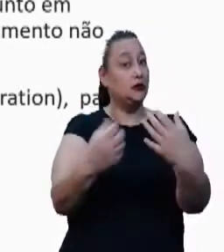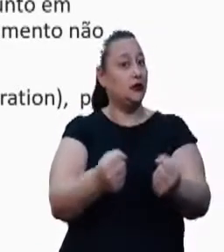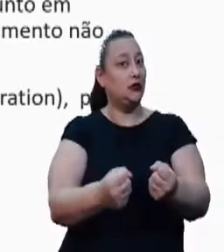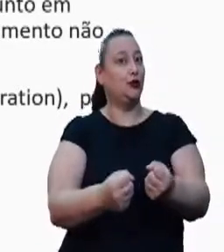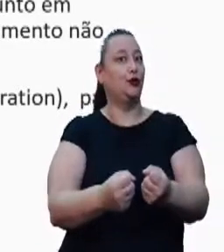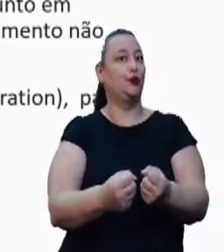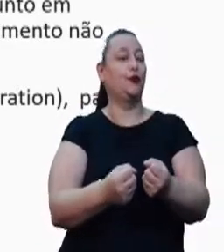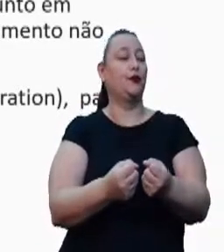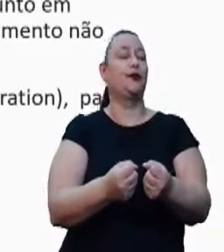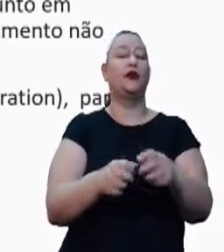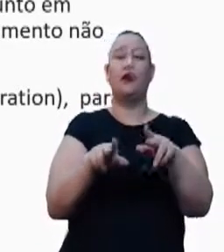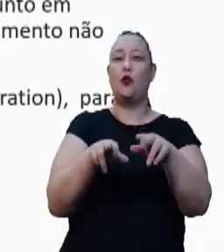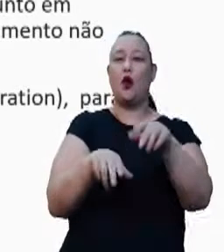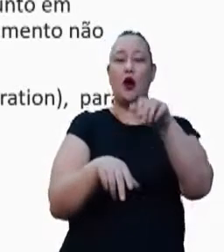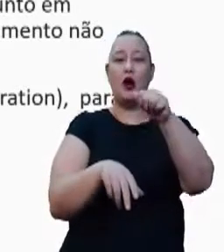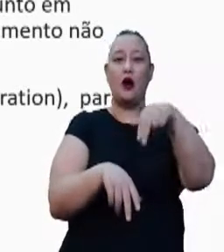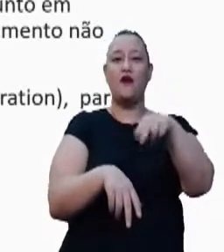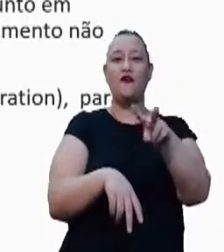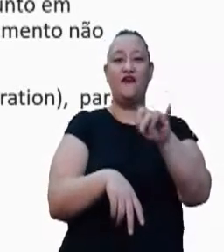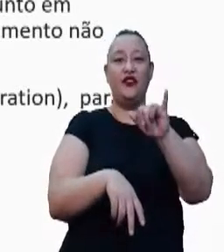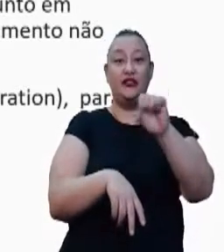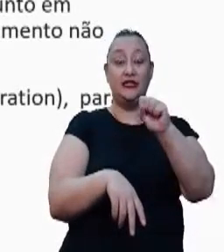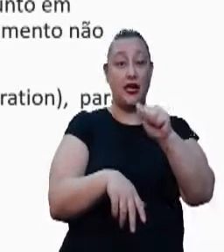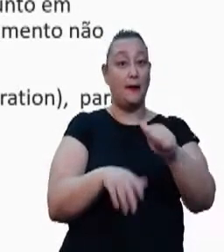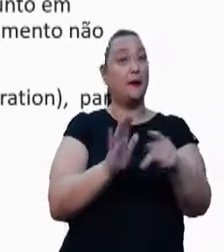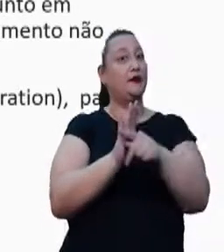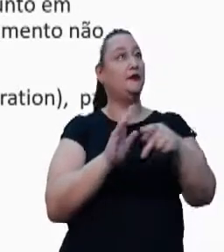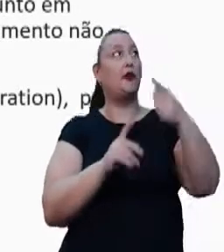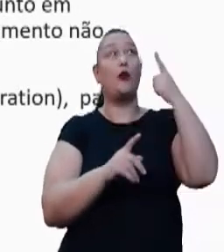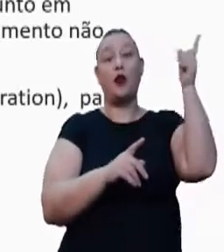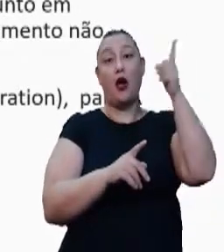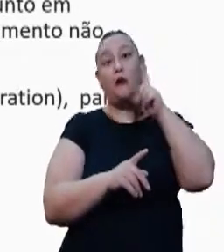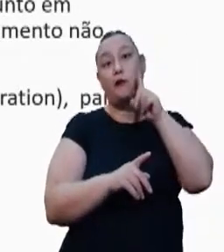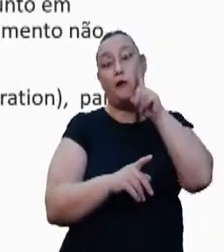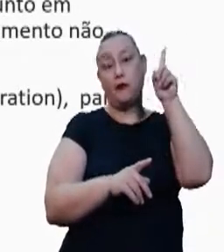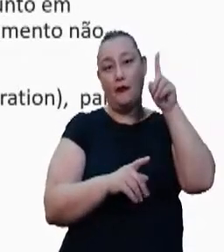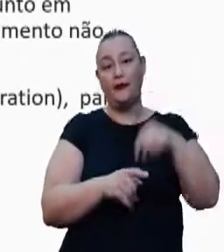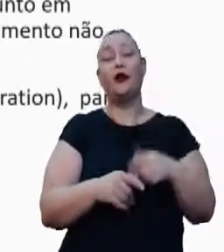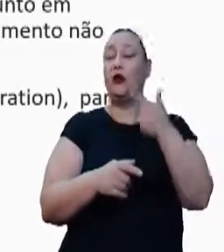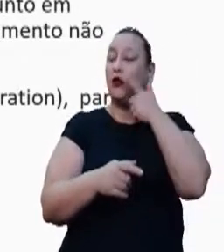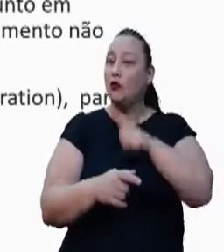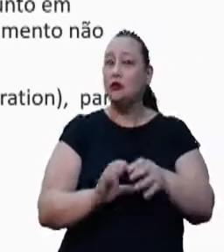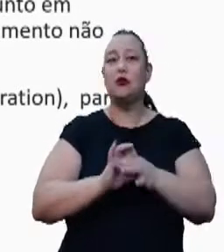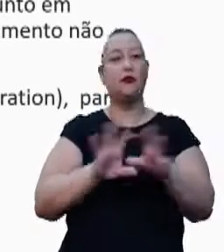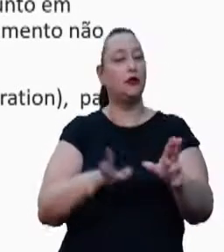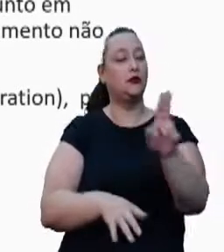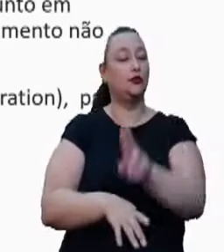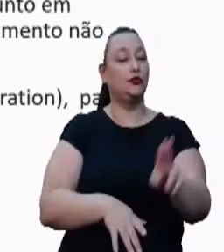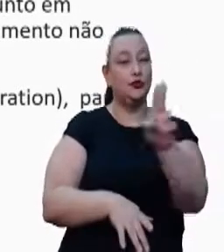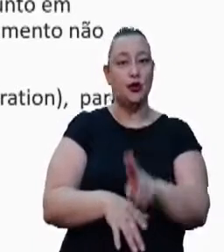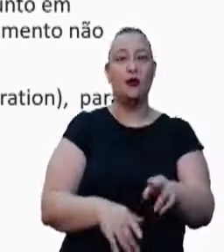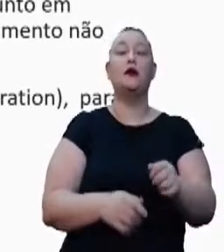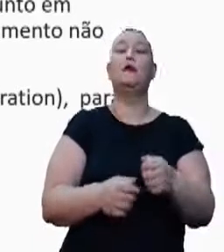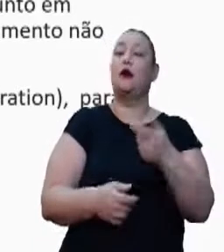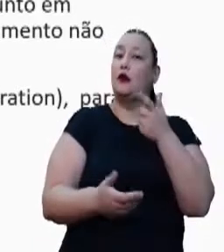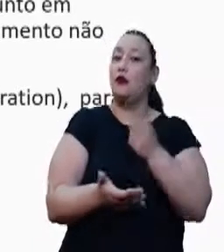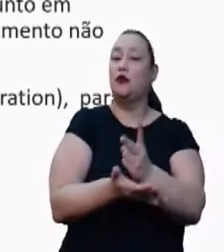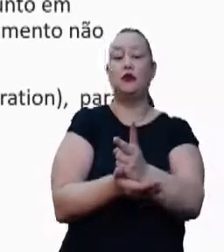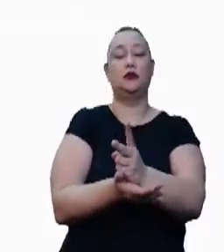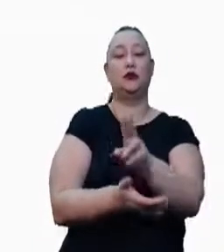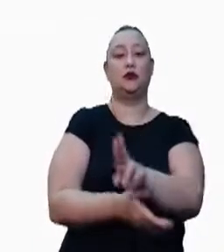se fosse a Anvisa nossa aqui, né, que libera medicamentos no país, a utilização de medicamentos, para usar a toxina em